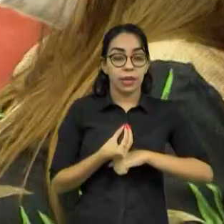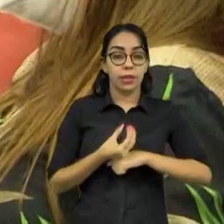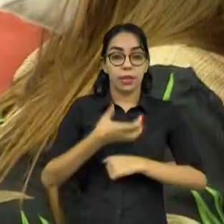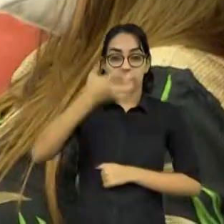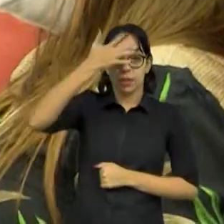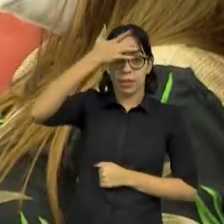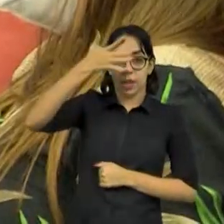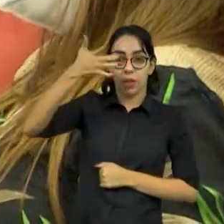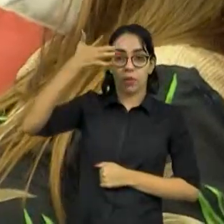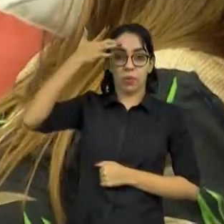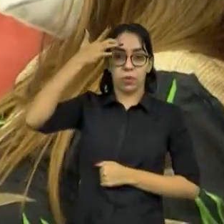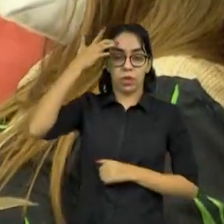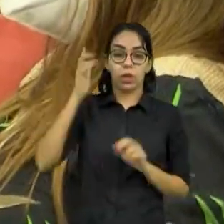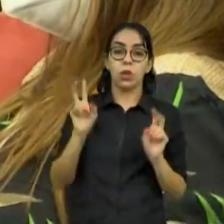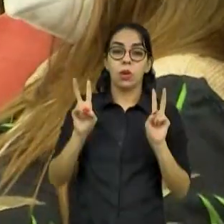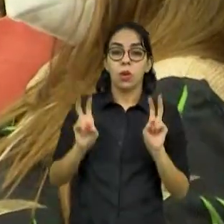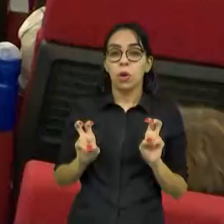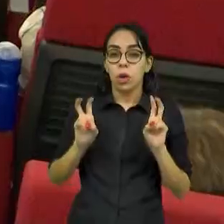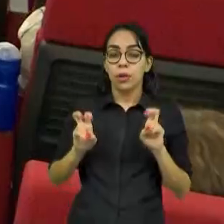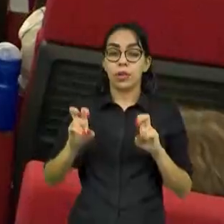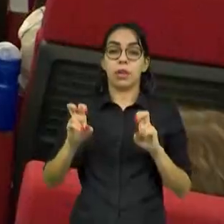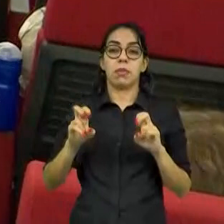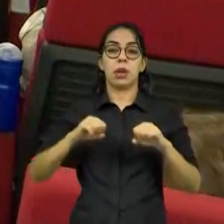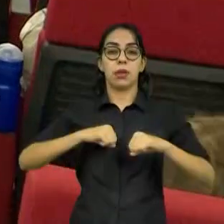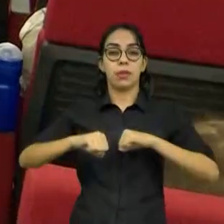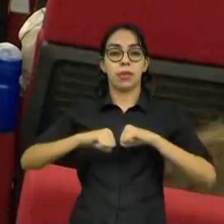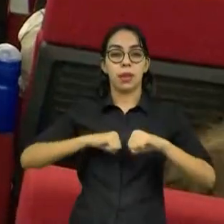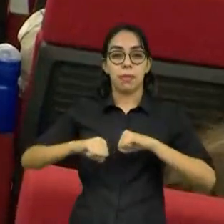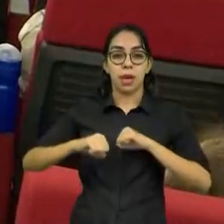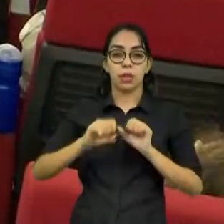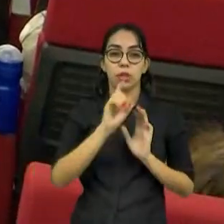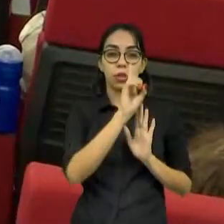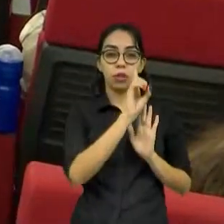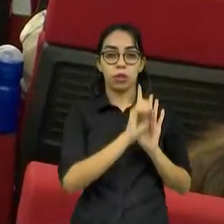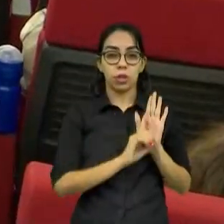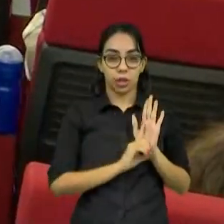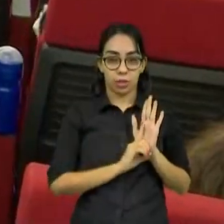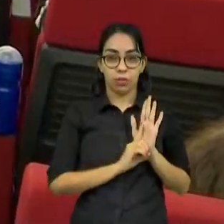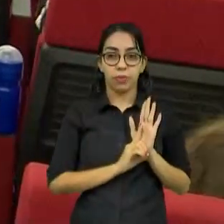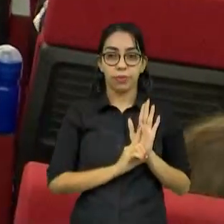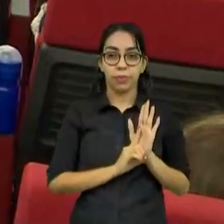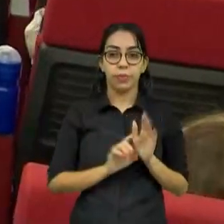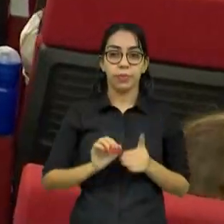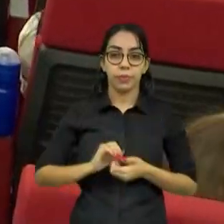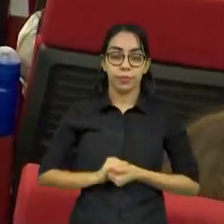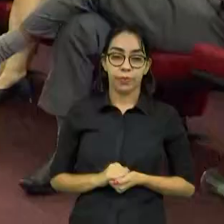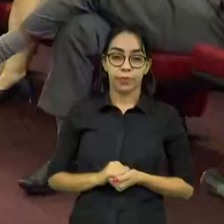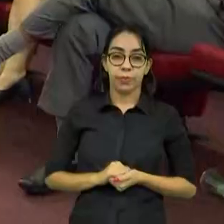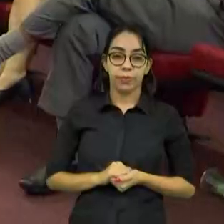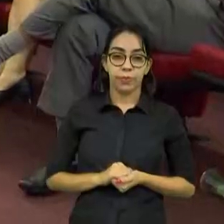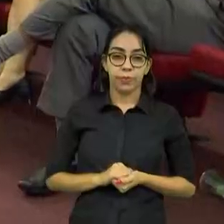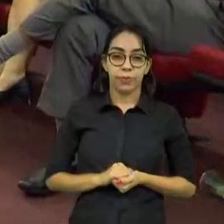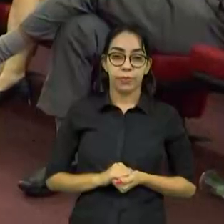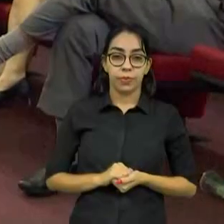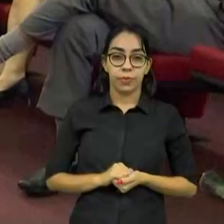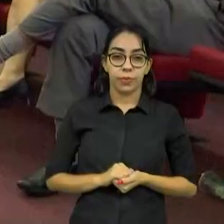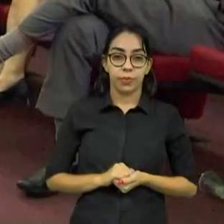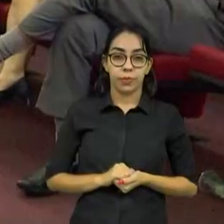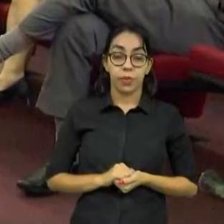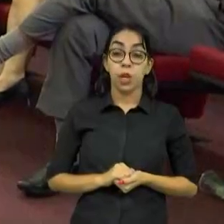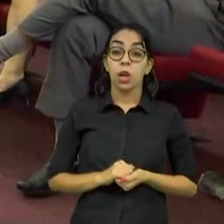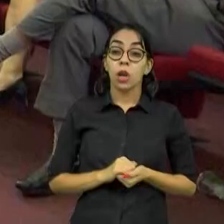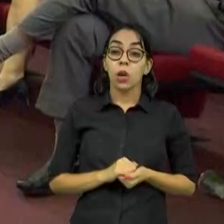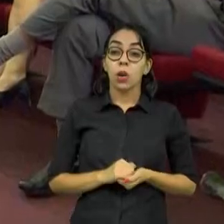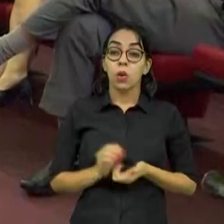debate a política de saúde mental como direito, em defesa do cuidado em liberdade, garantindo serviços